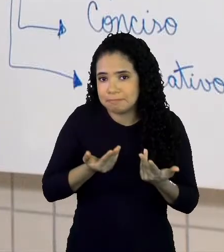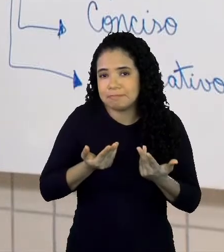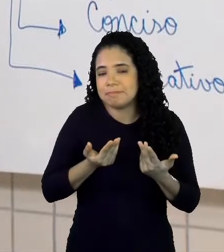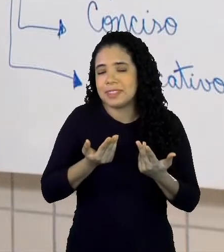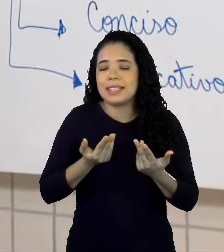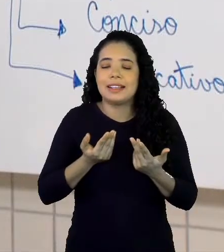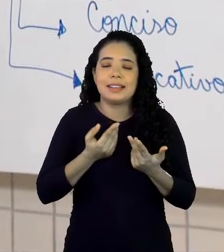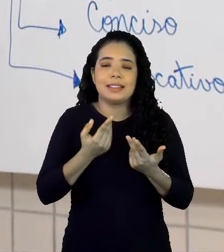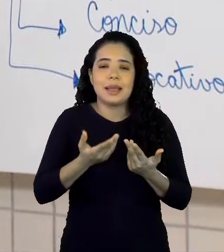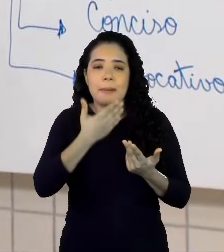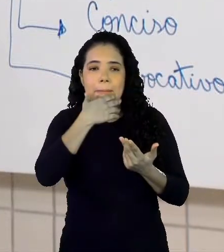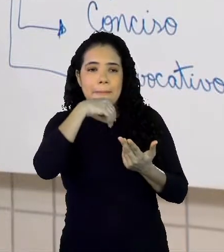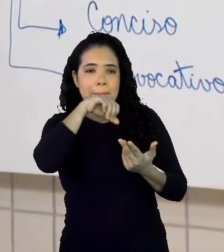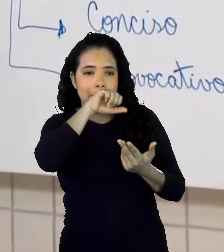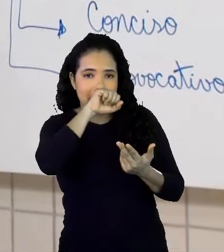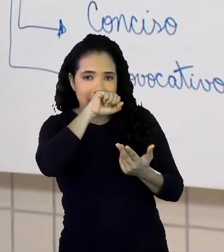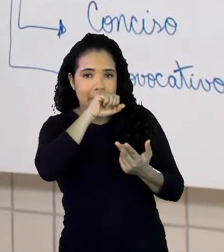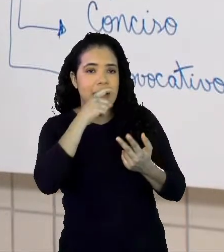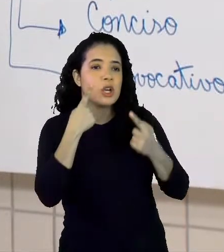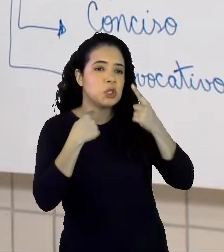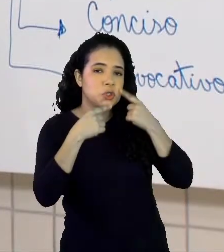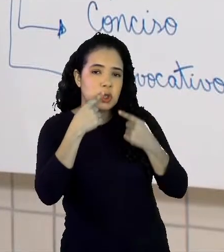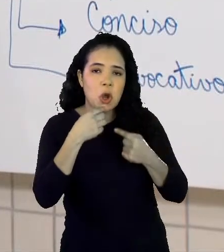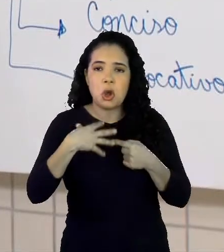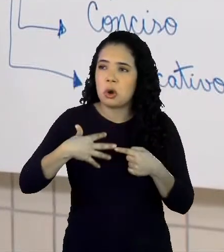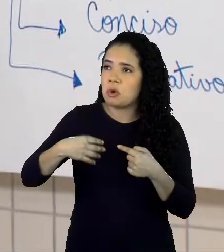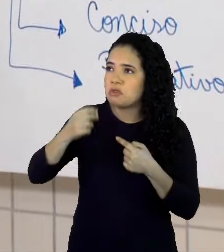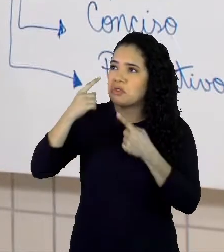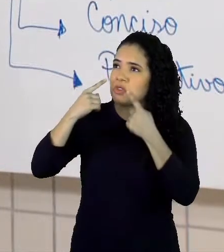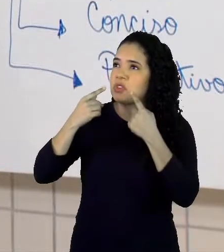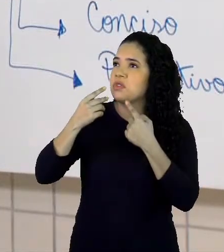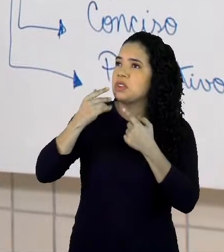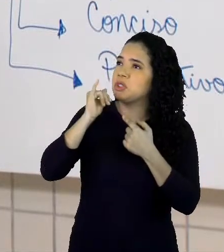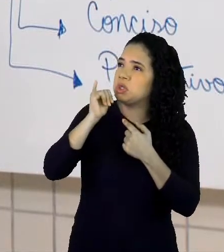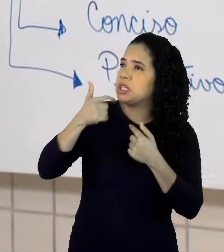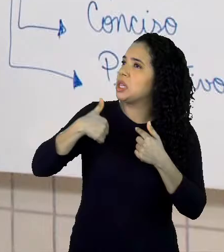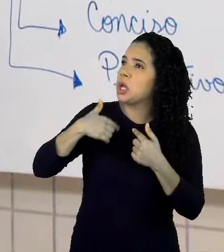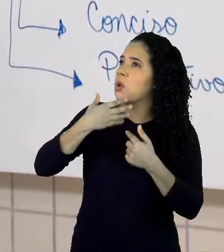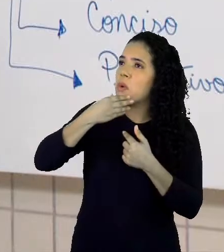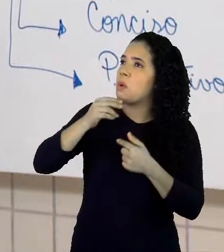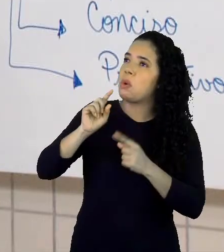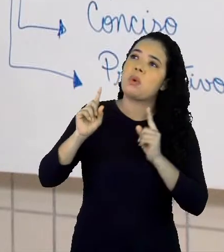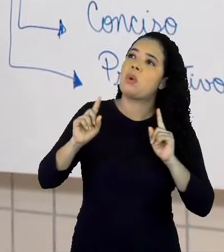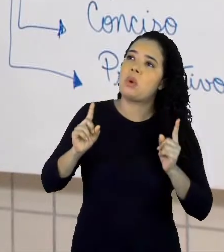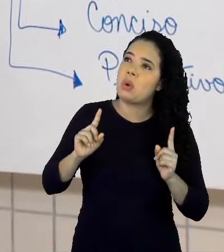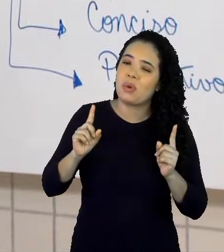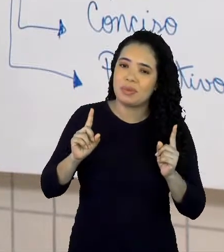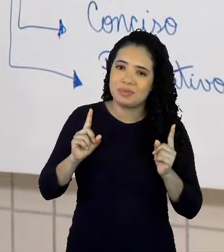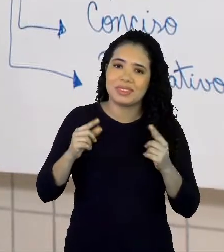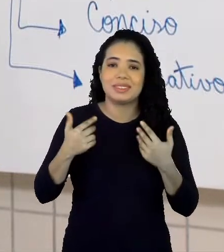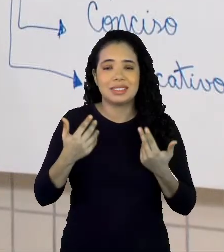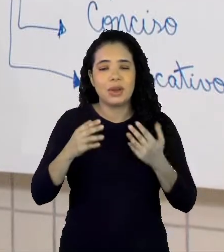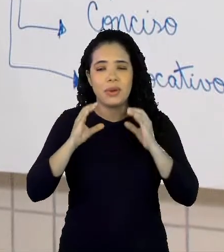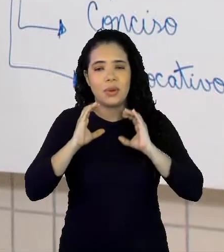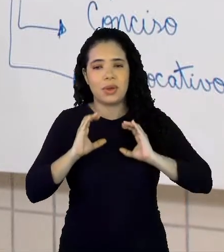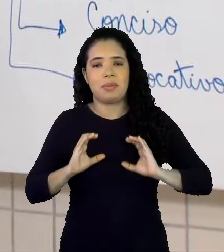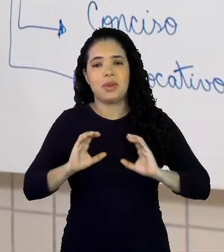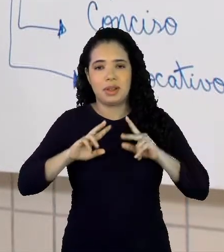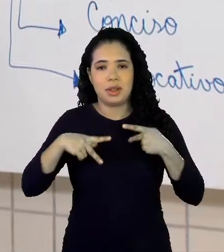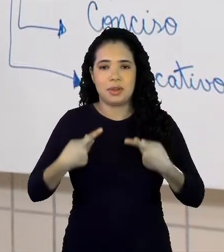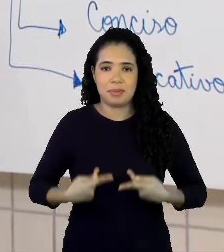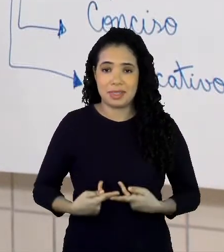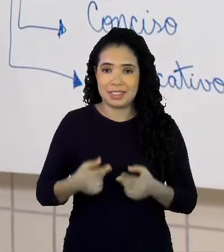né, que o filho faz aquela reflexão. Também é uma observação da própria vida, né, um comportamento humano,